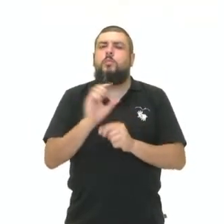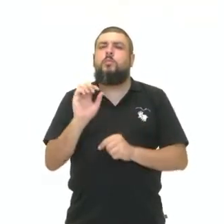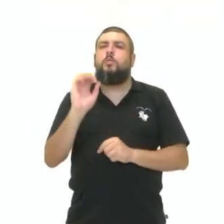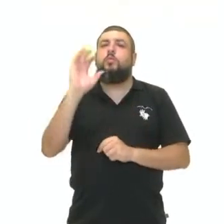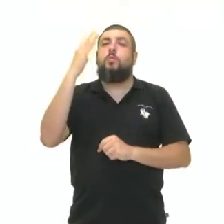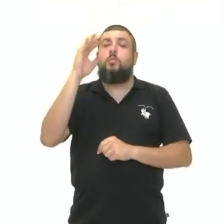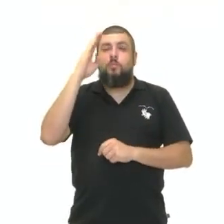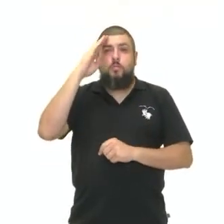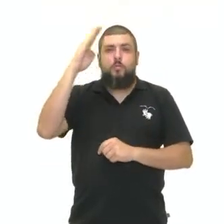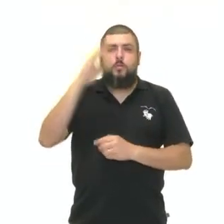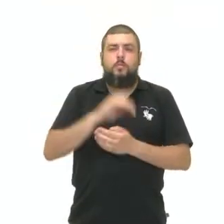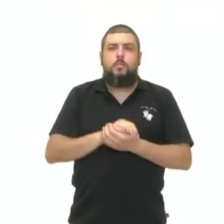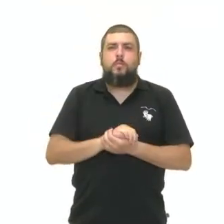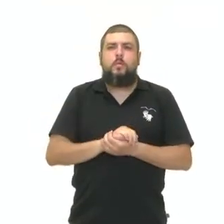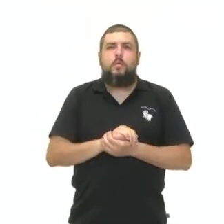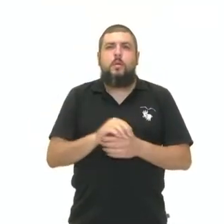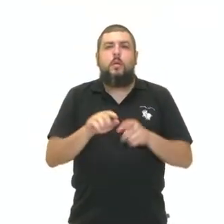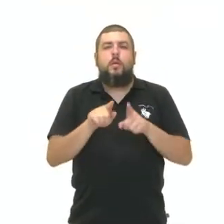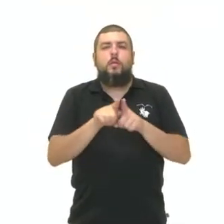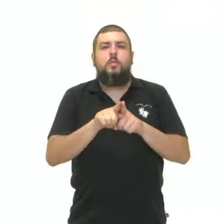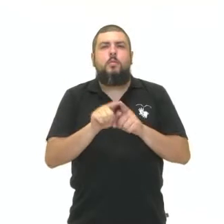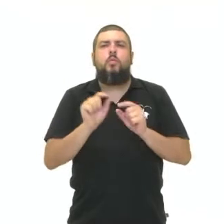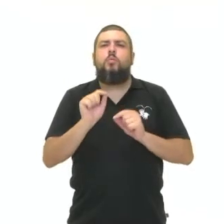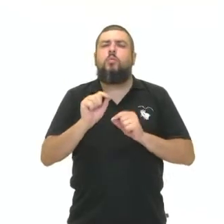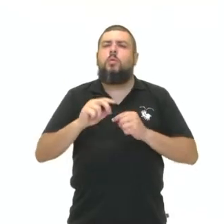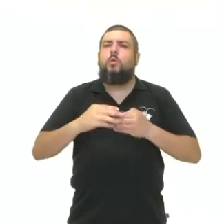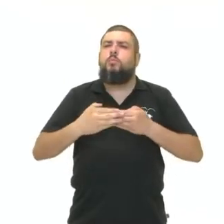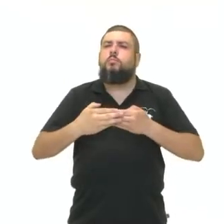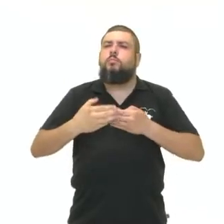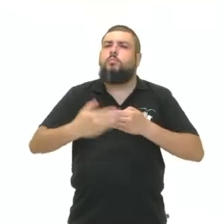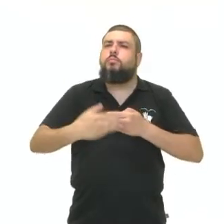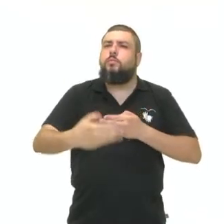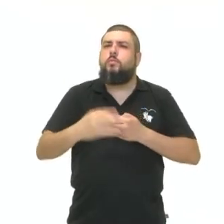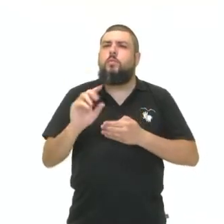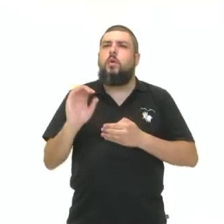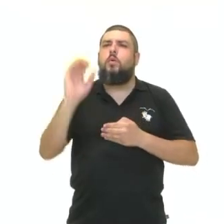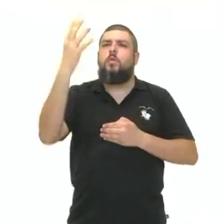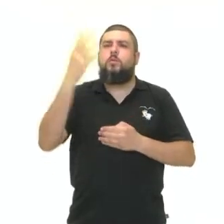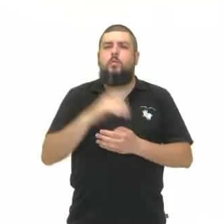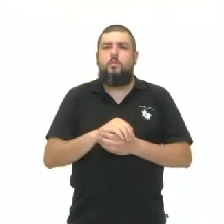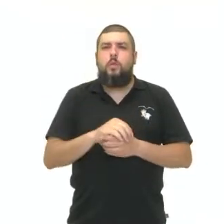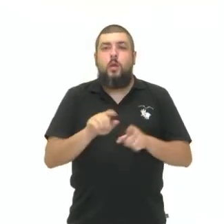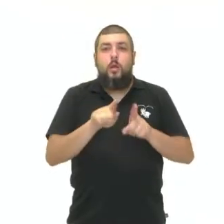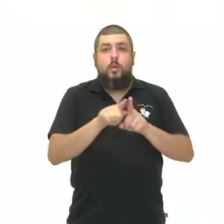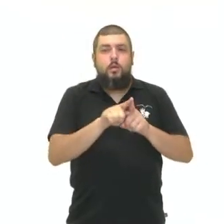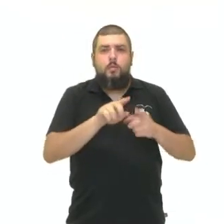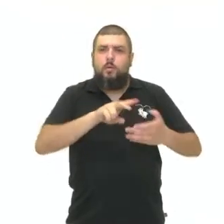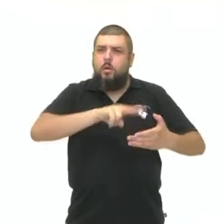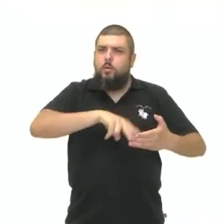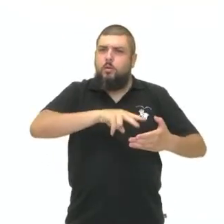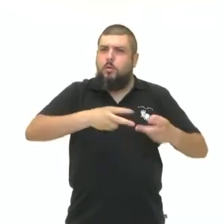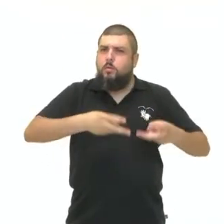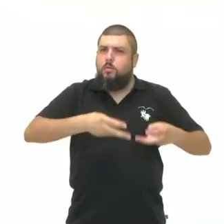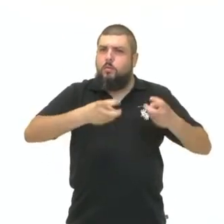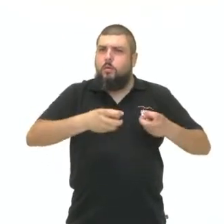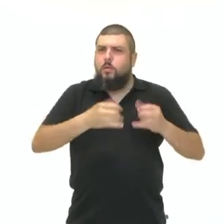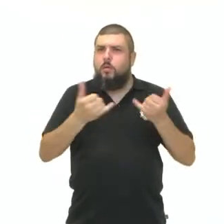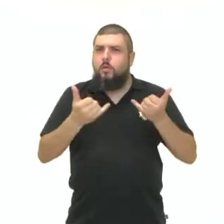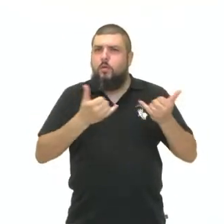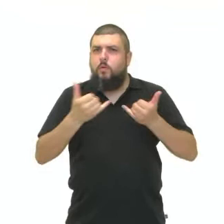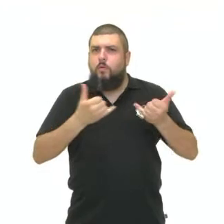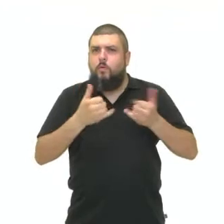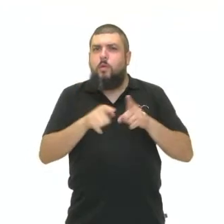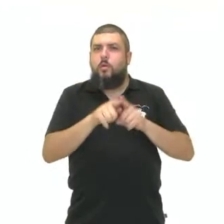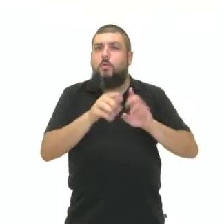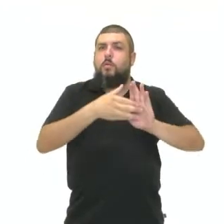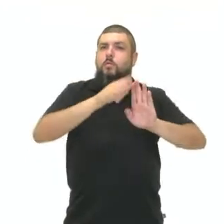e eventuais decorrências, localizar informações explícitas, justificar informações levando em conta contextos